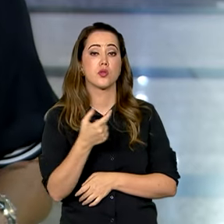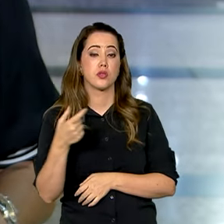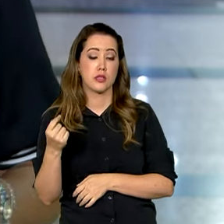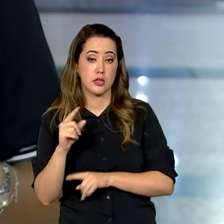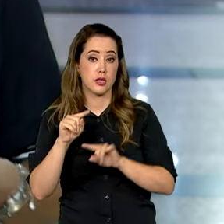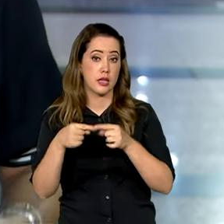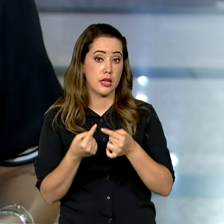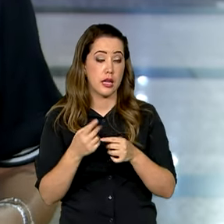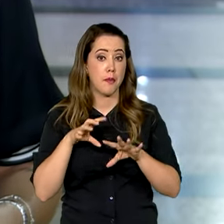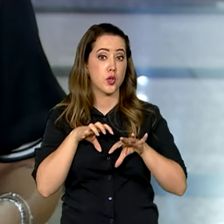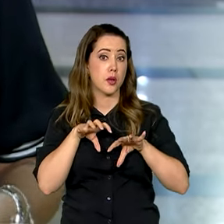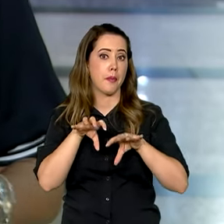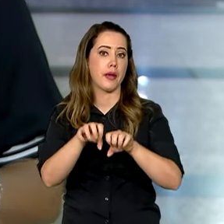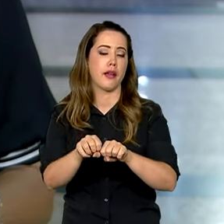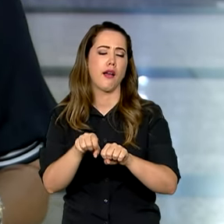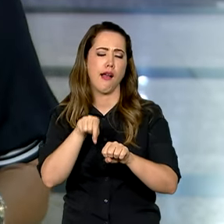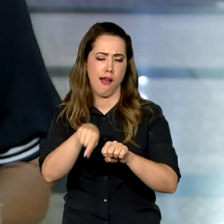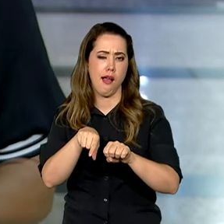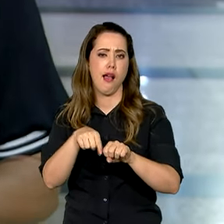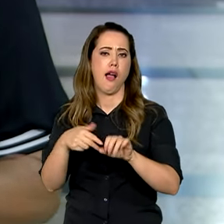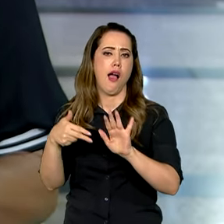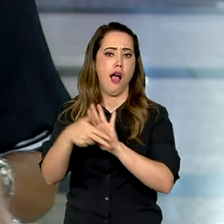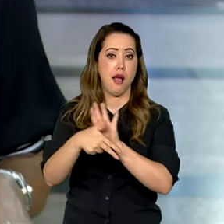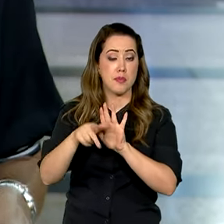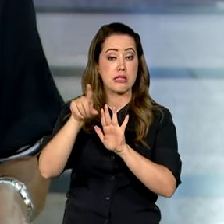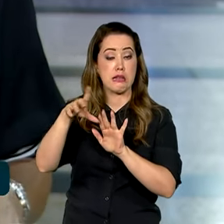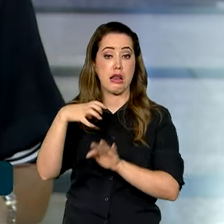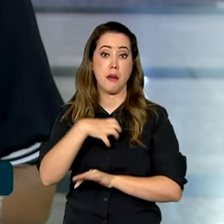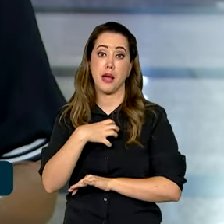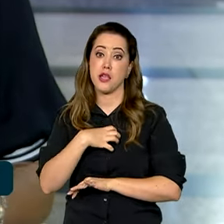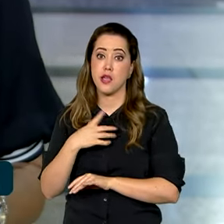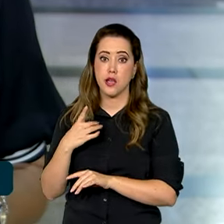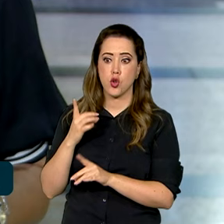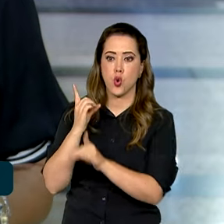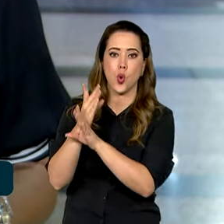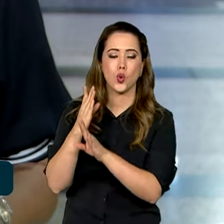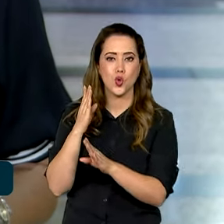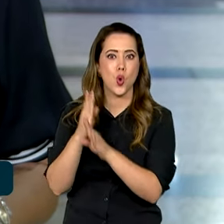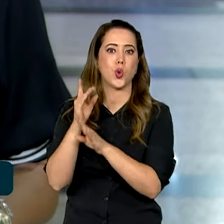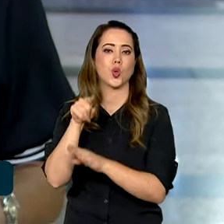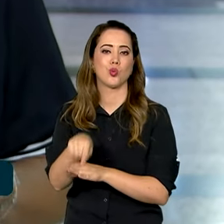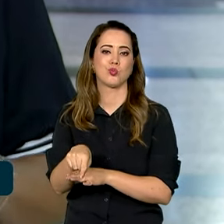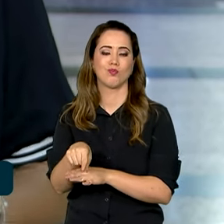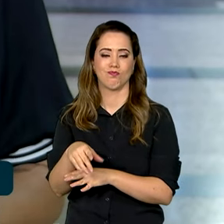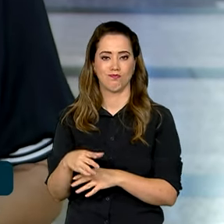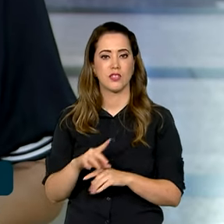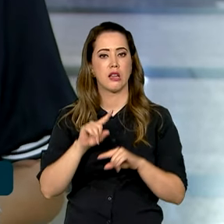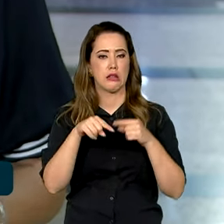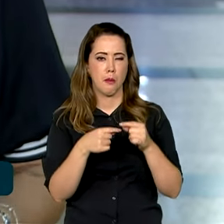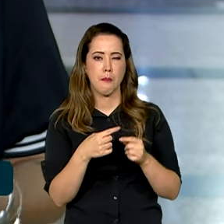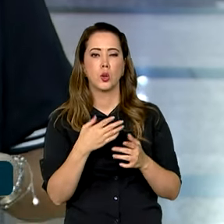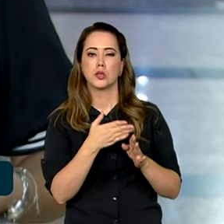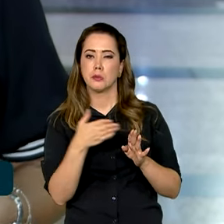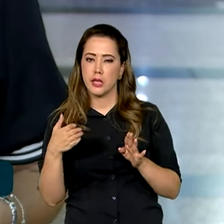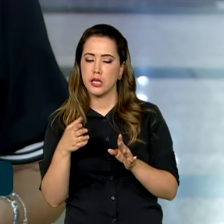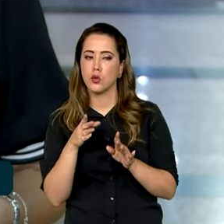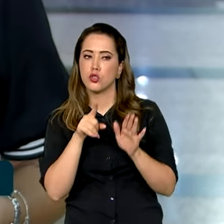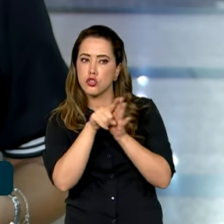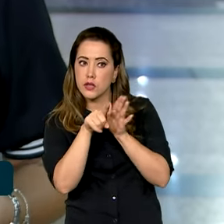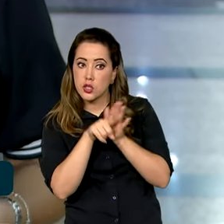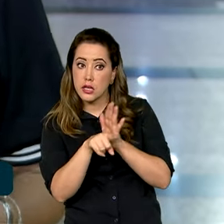da Conquista na Bahia a estimativa é de que nesses 3 anos de investigação a empresa Paraguaia tenha